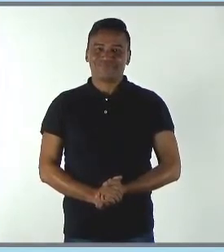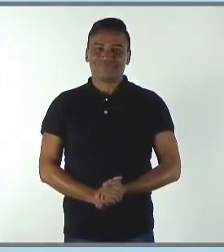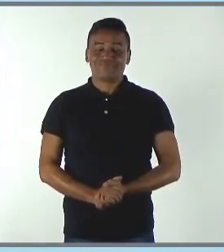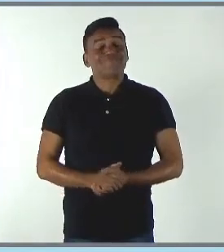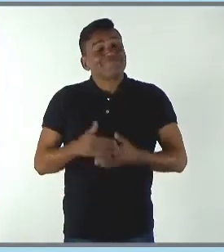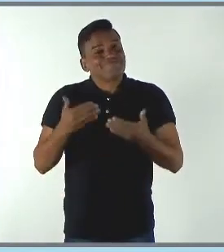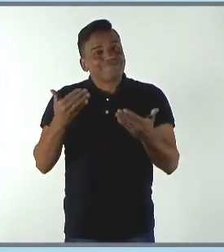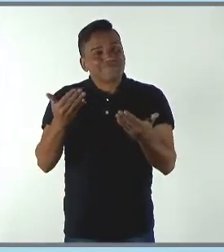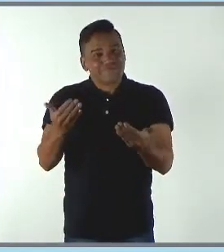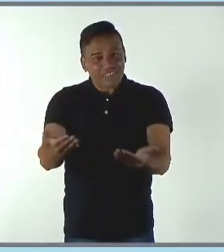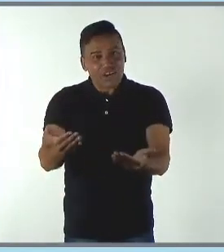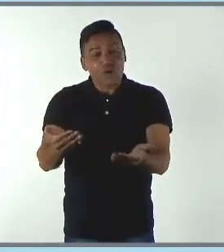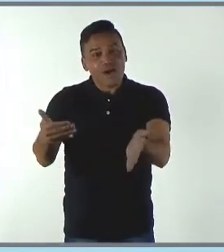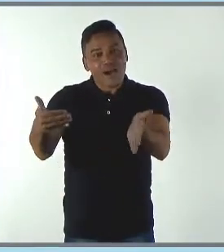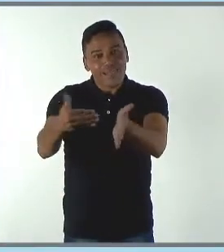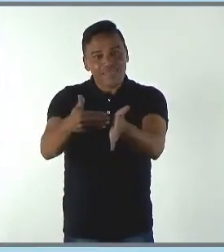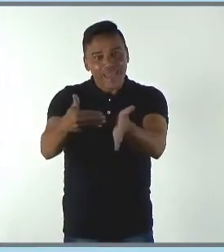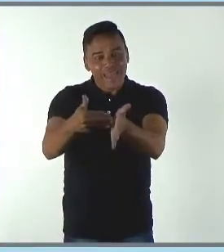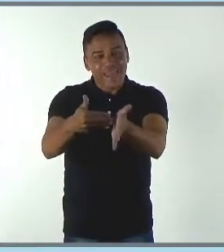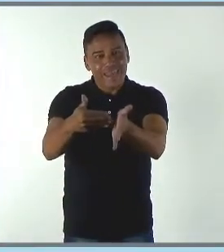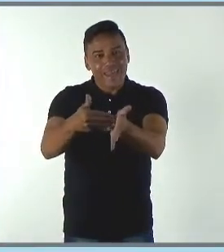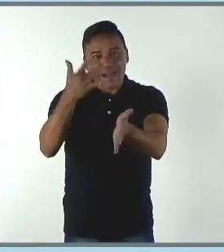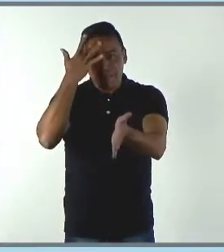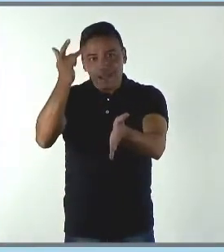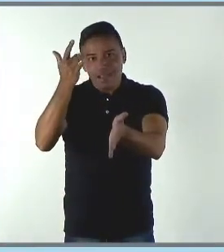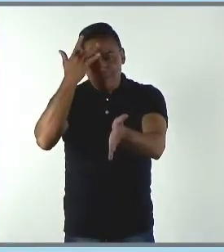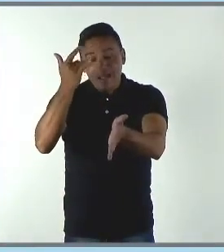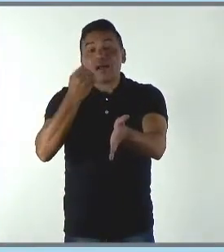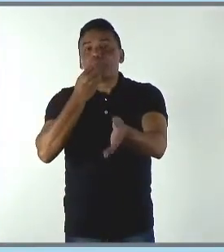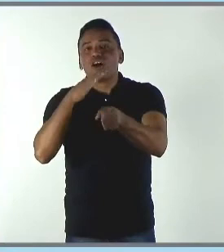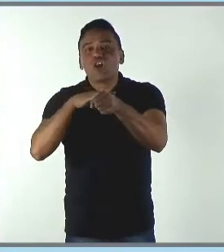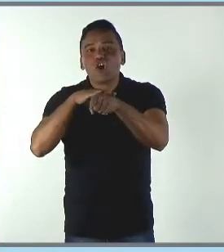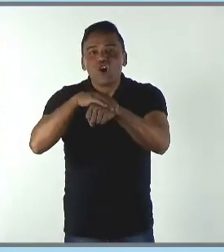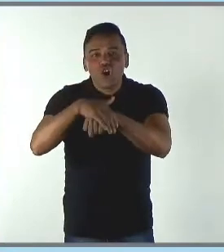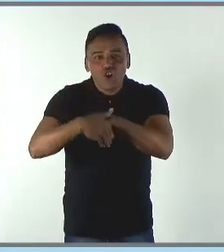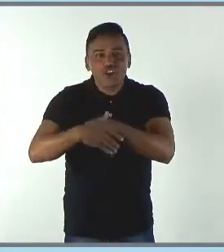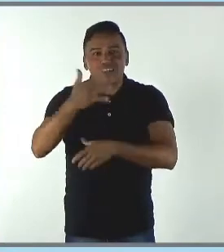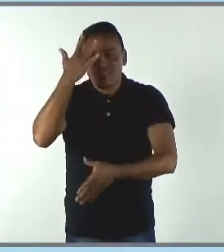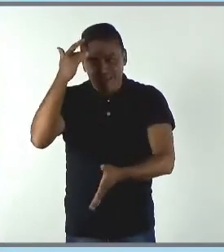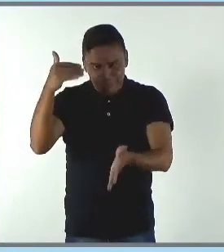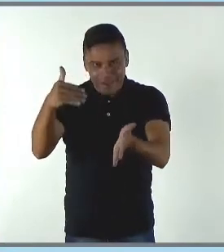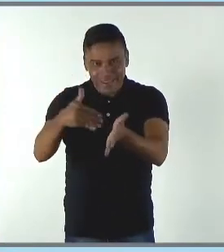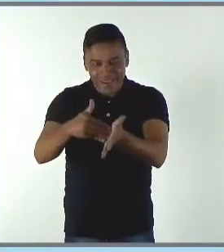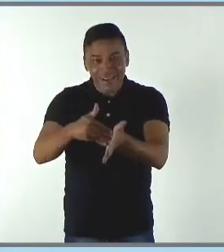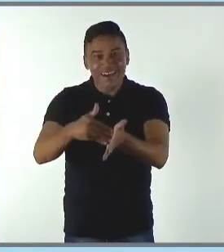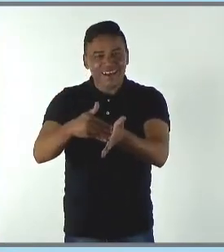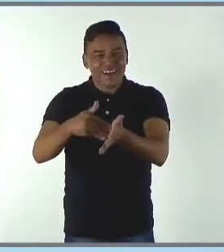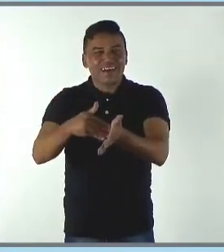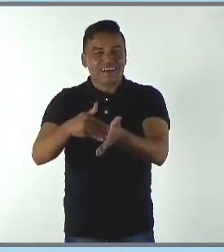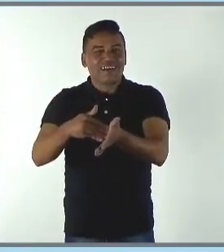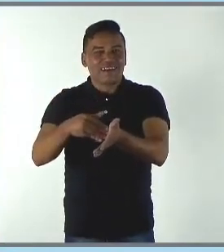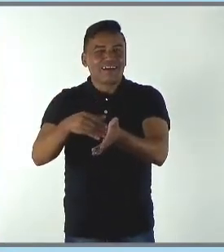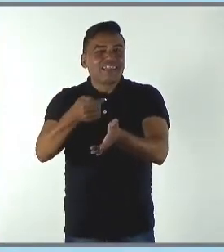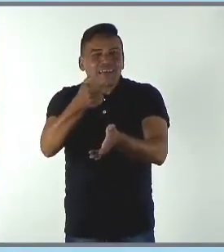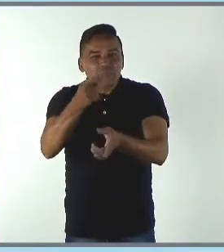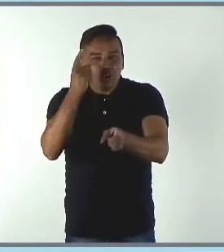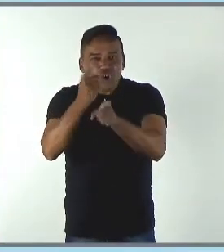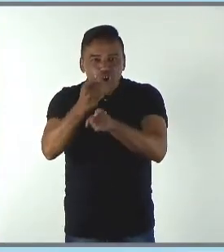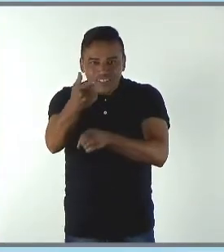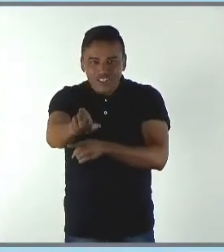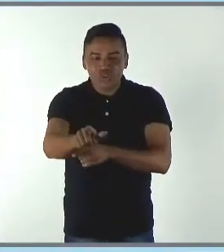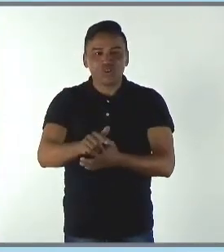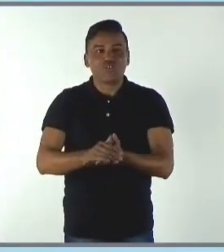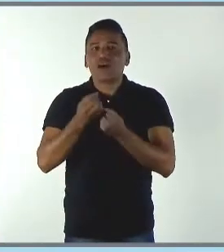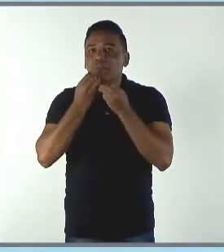Então, até amanhã. Boa noite, né, gente? Boa Até noite. logo. Até Boa daqui a noite, pouco. Ana. Boa noite, Madu. E Boa noite a